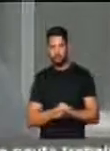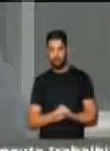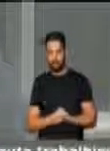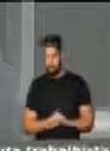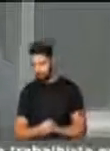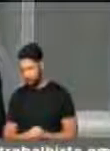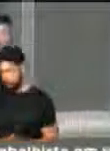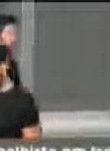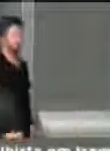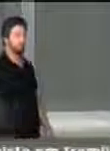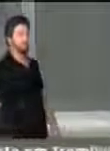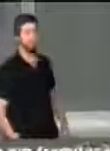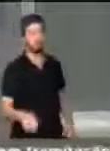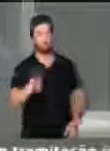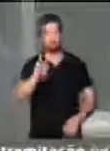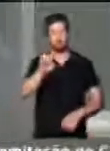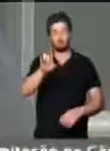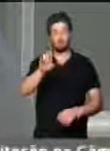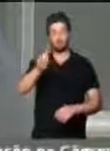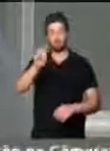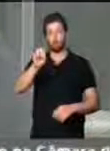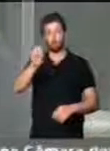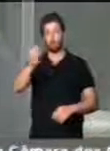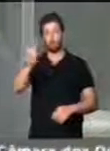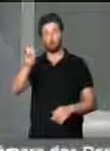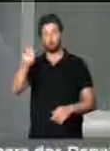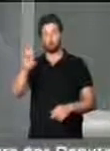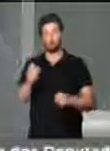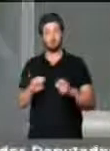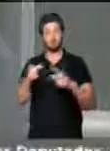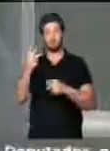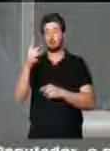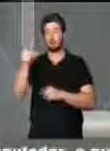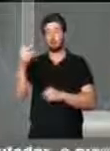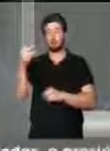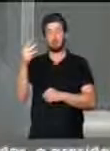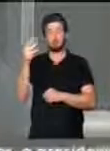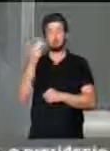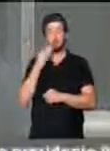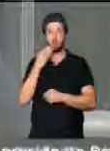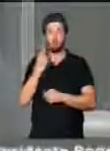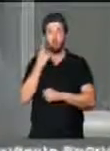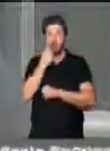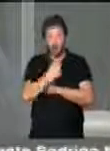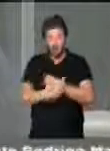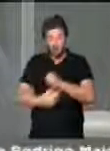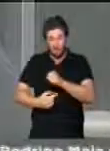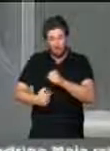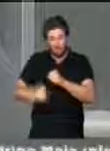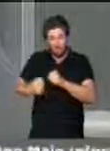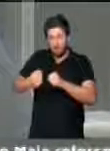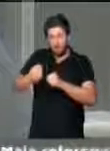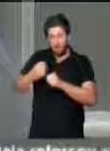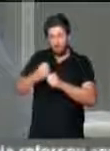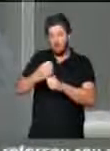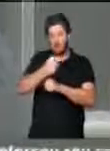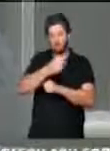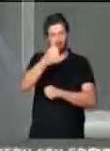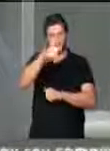por 3,3 bilhões. No ano seguinte, um ano após, a avaliação